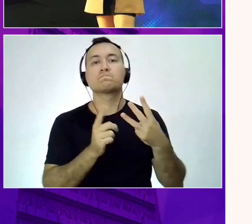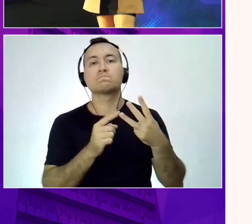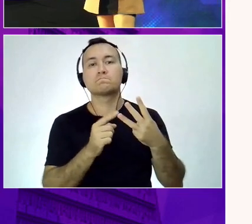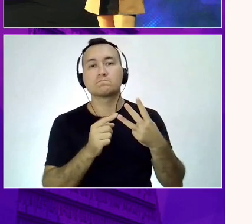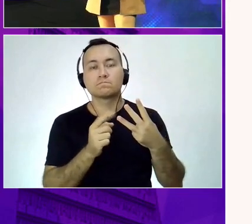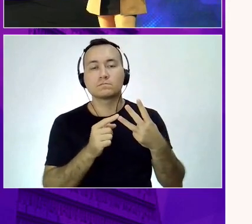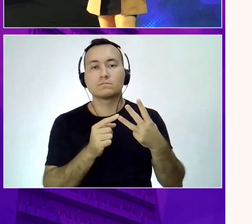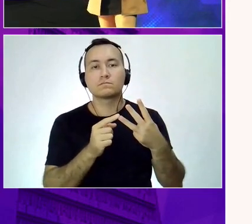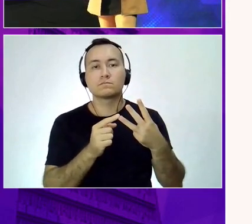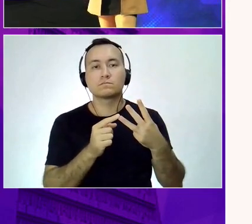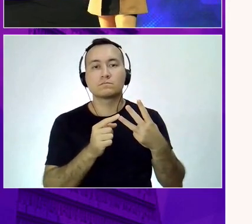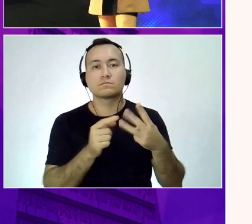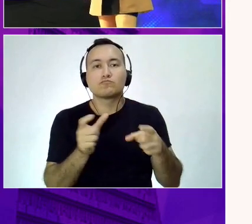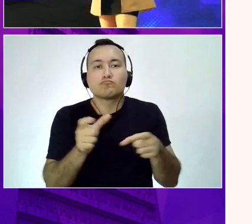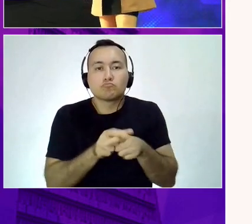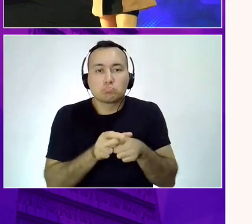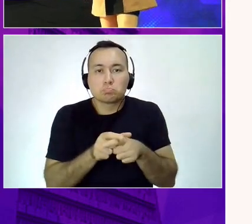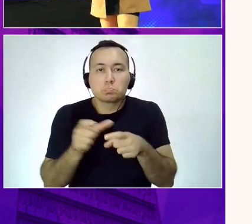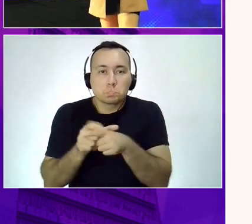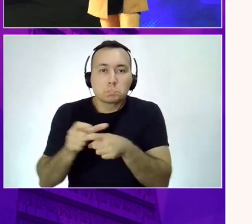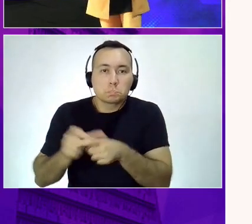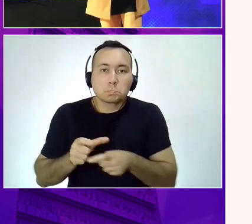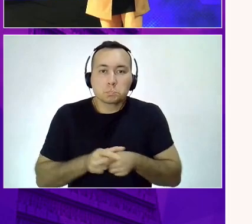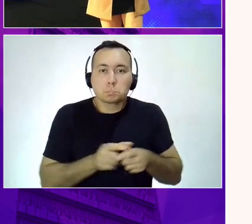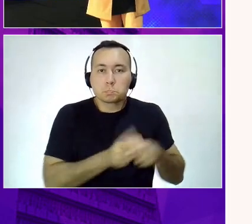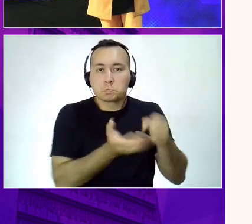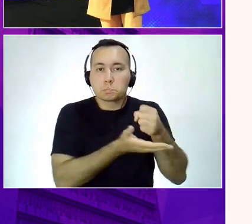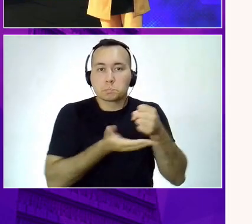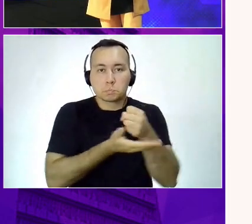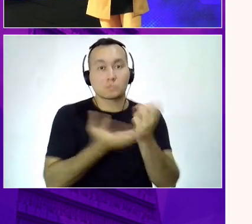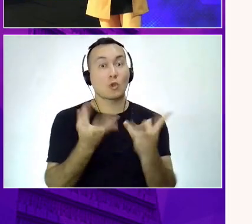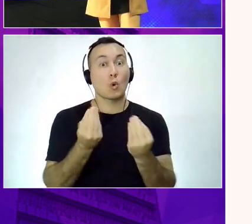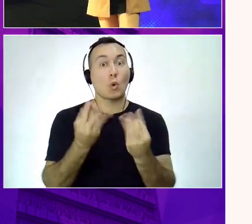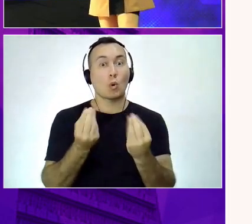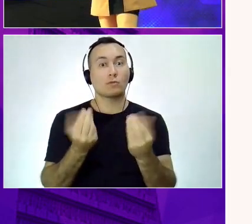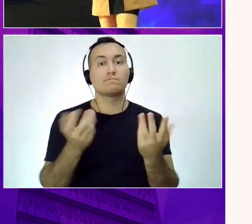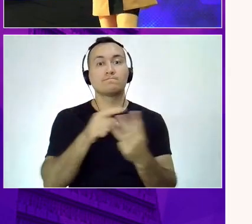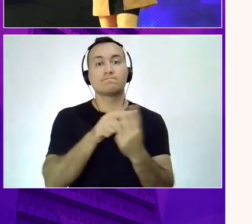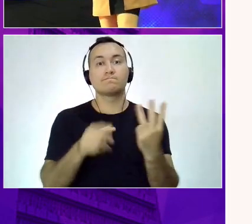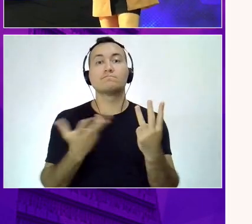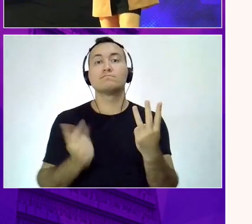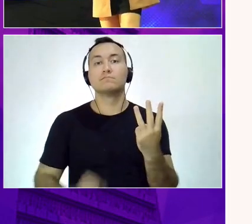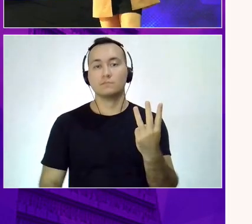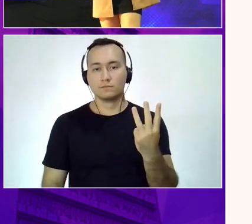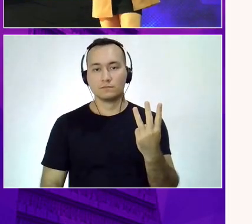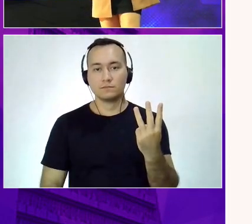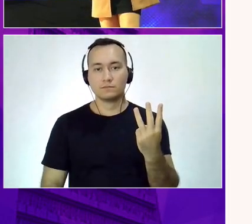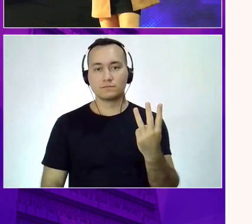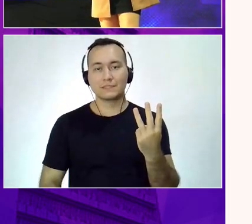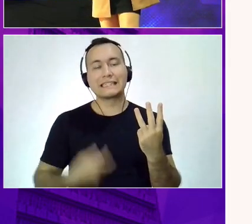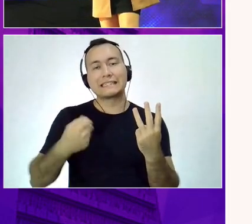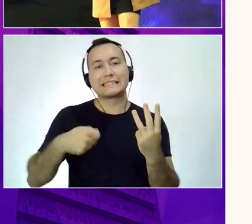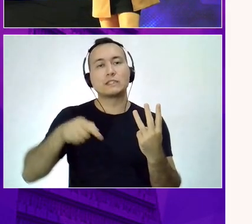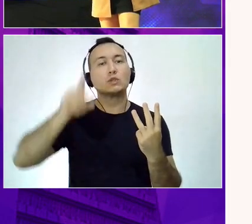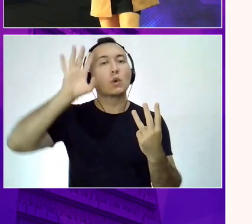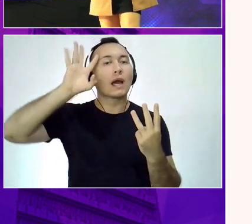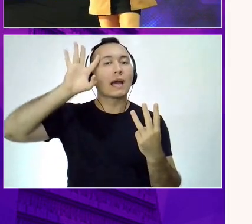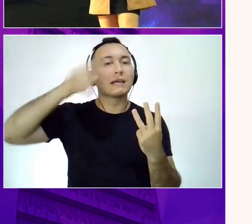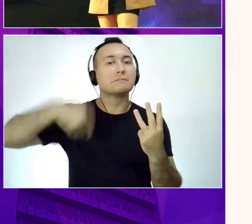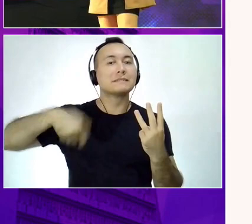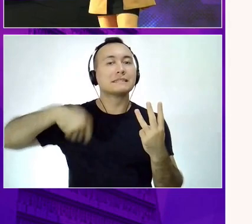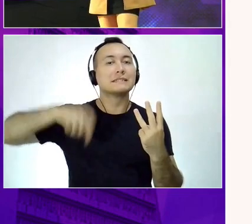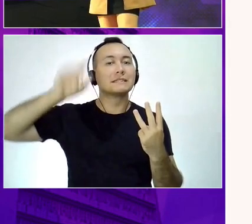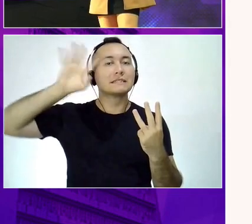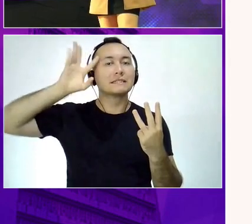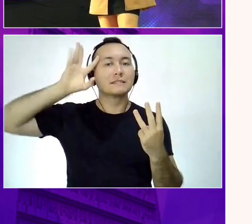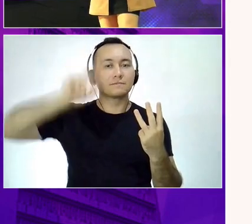um depende, mas tem algumas perguntas que te ajudam a chegar na resposta. Precisa refletir uma unidade de negócio ou um